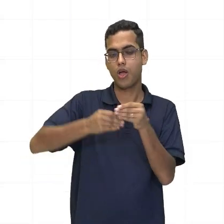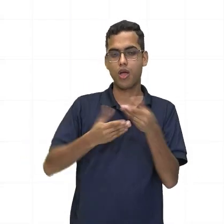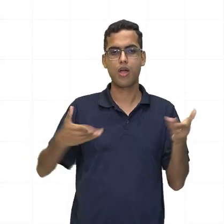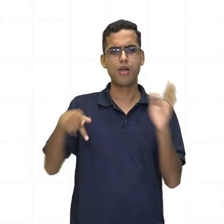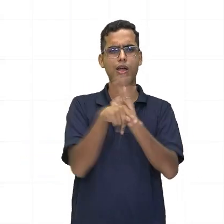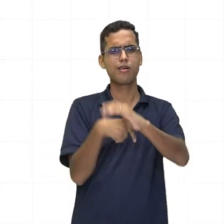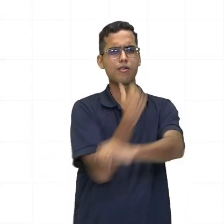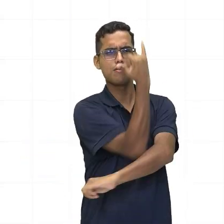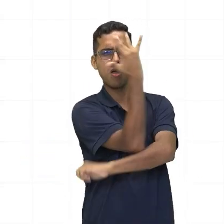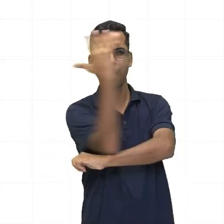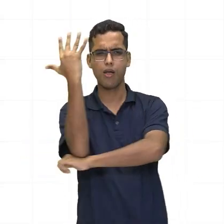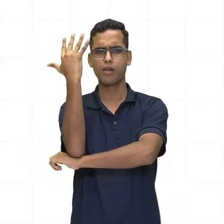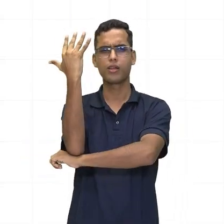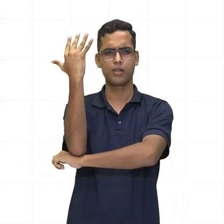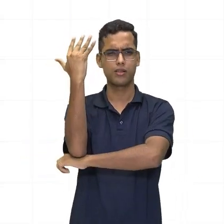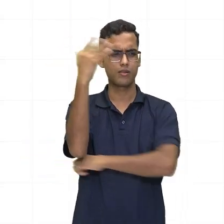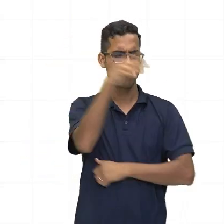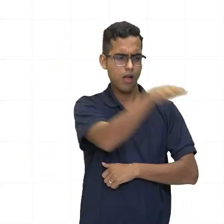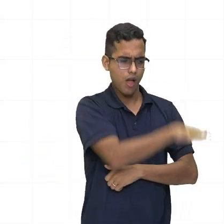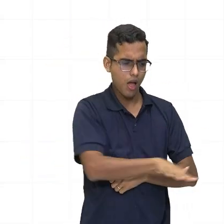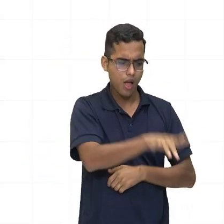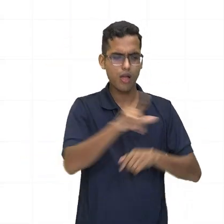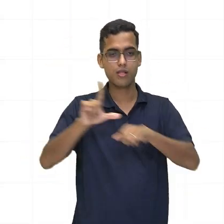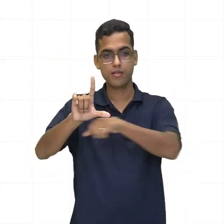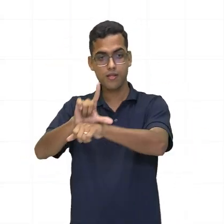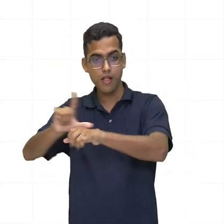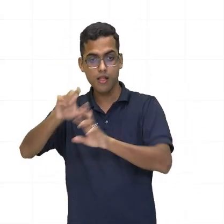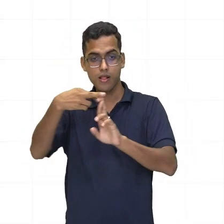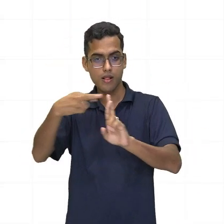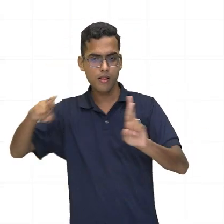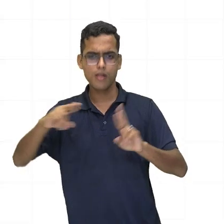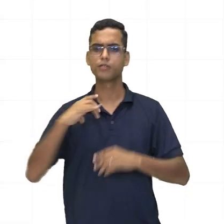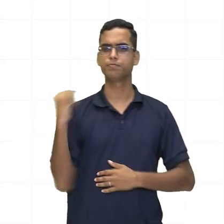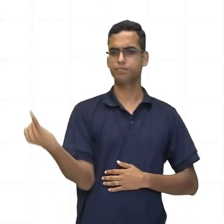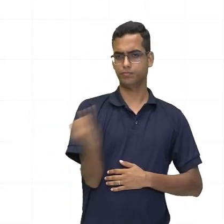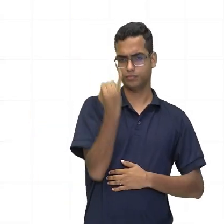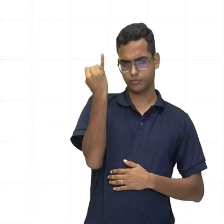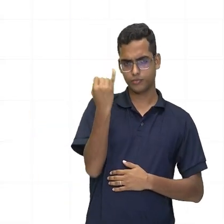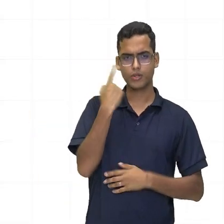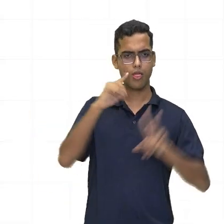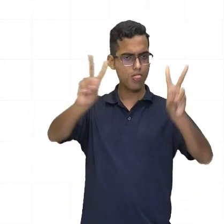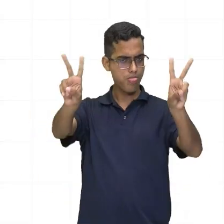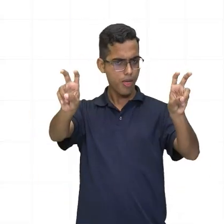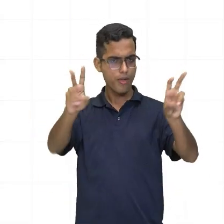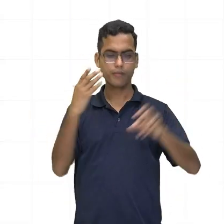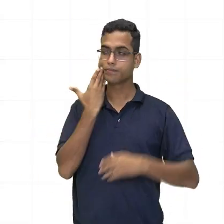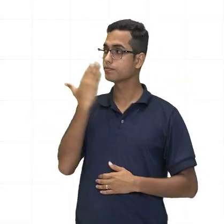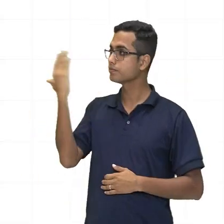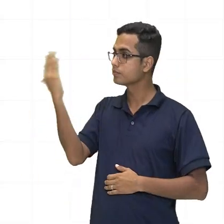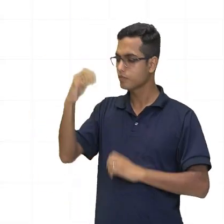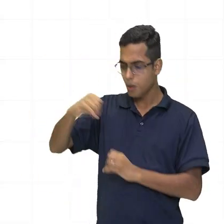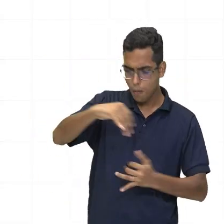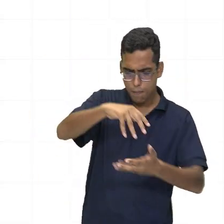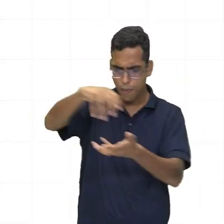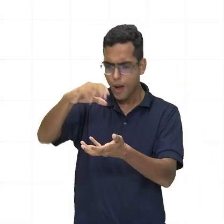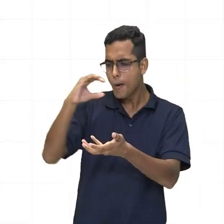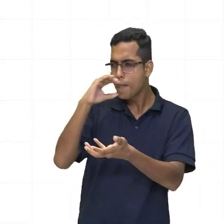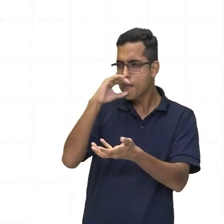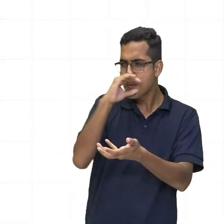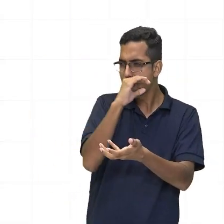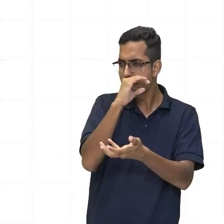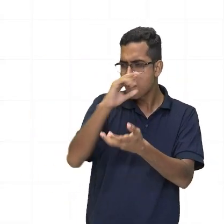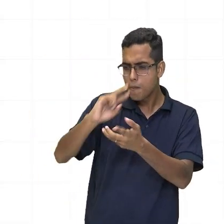ambiental e os líderes religiosos. Um tema muito importante, né? Quando nós falamos de aquecimento global, de cheias,